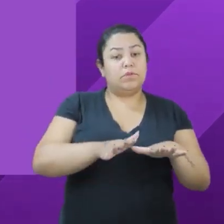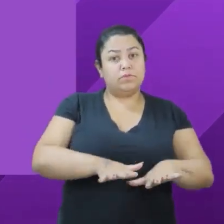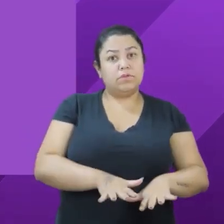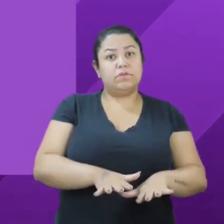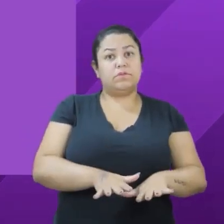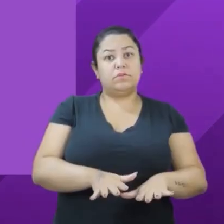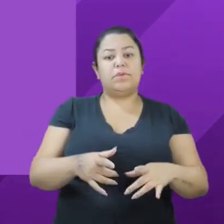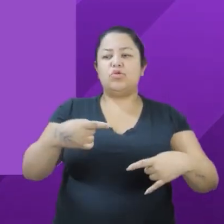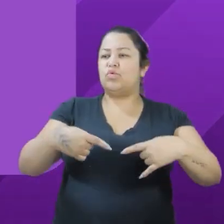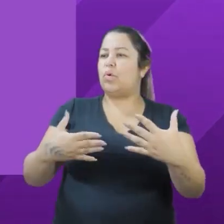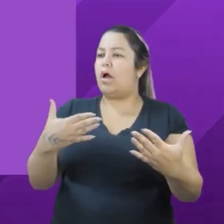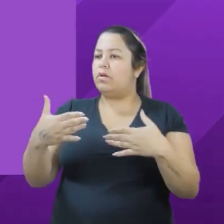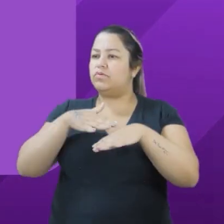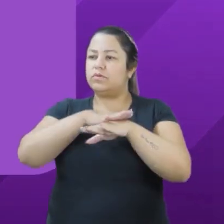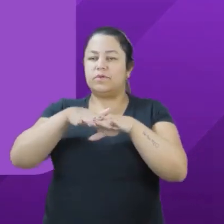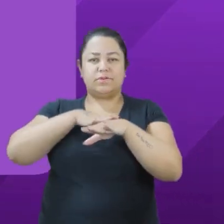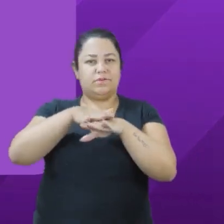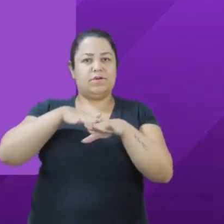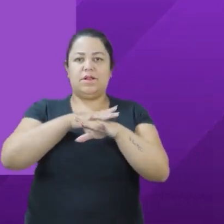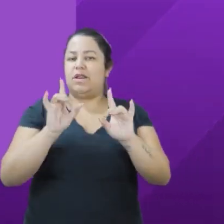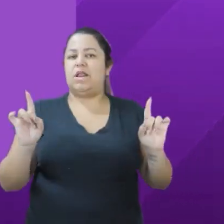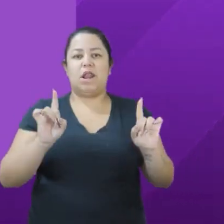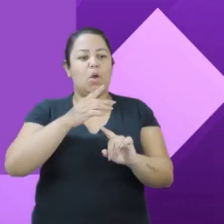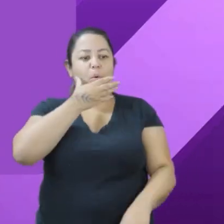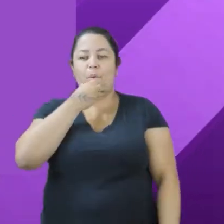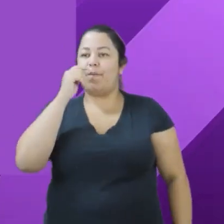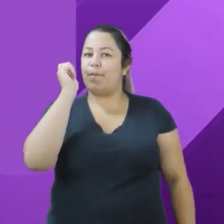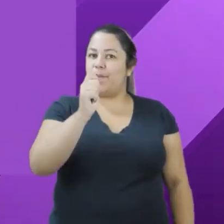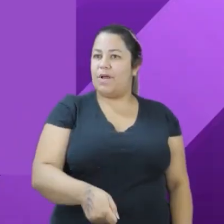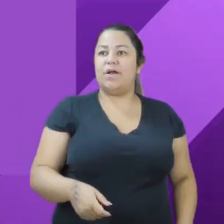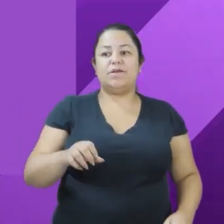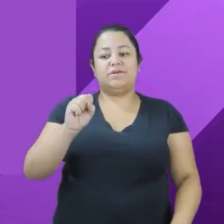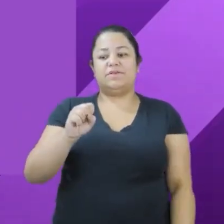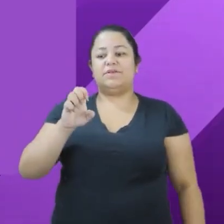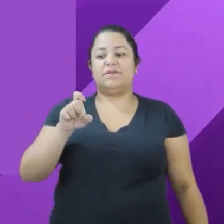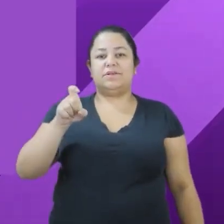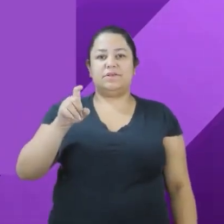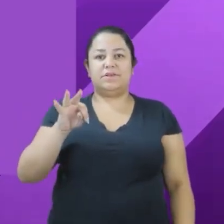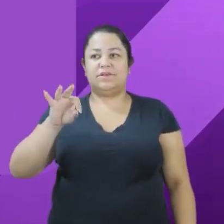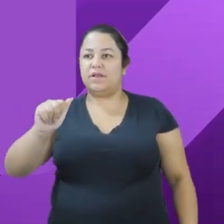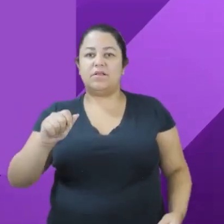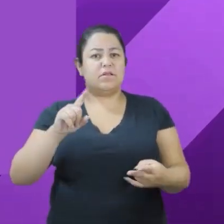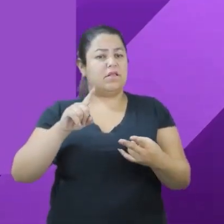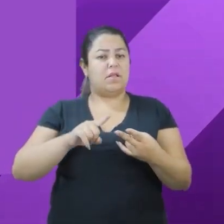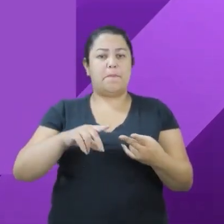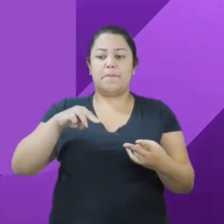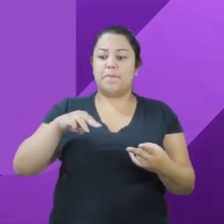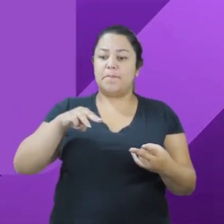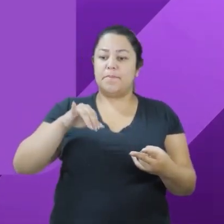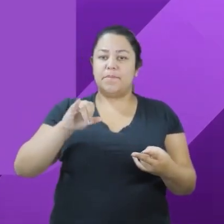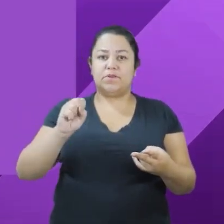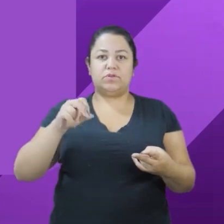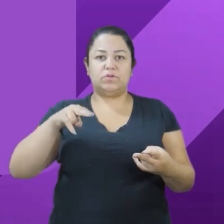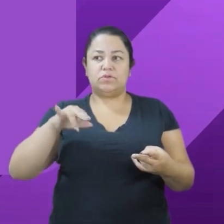educação de diálogo, por uma educação não machista, por uma educação não sexista, por uma educação não misógina. Então é fundamental, eu